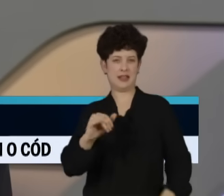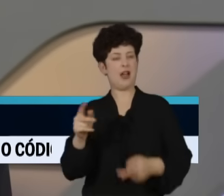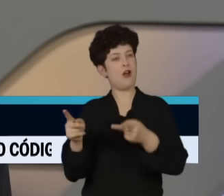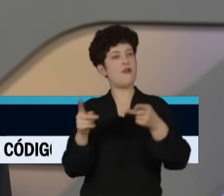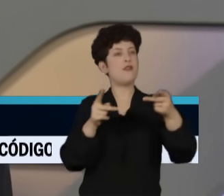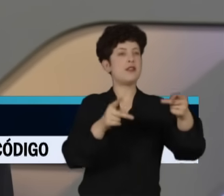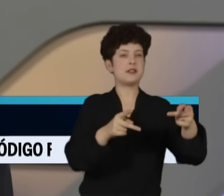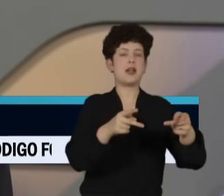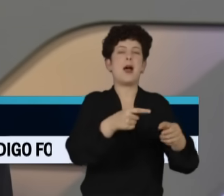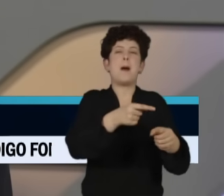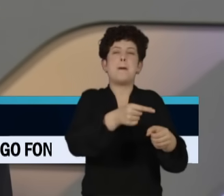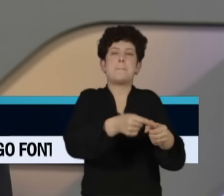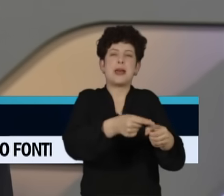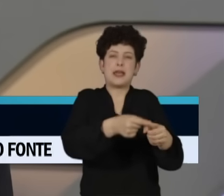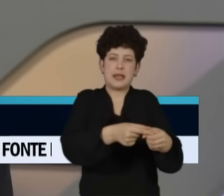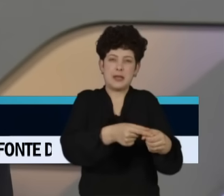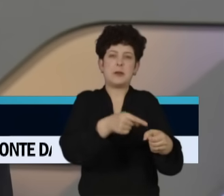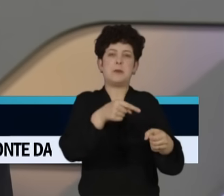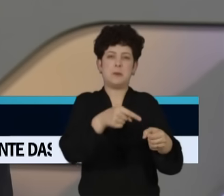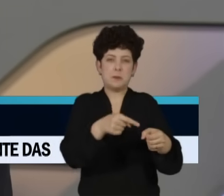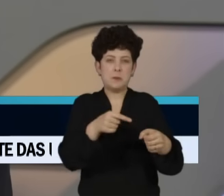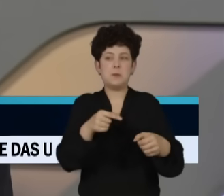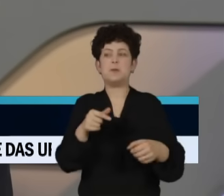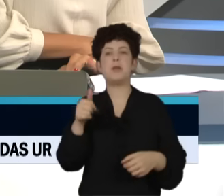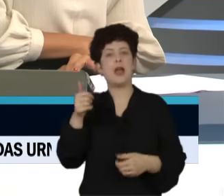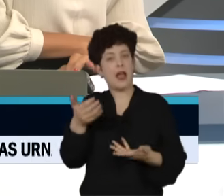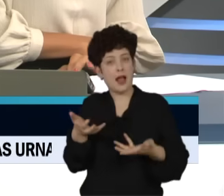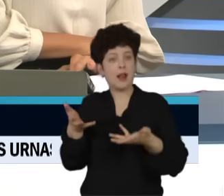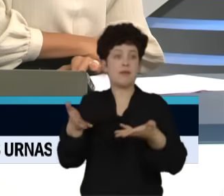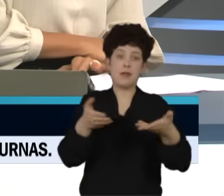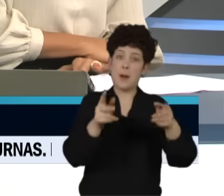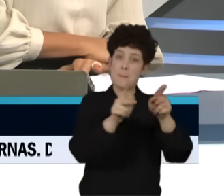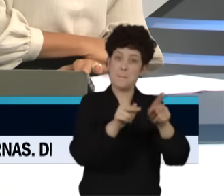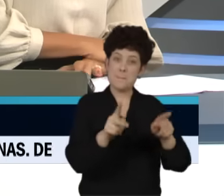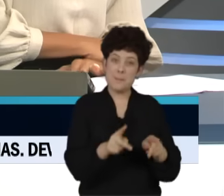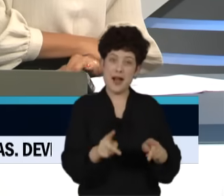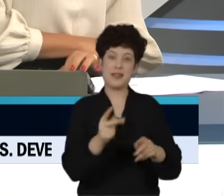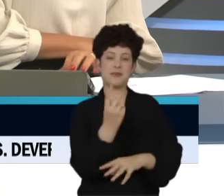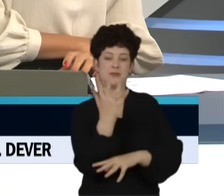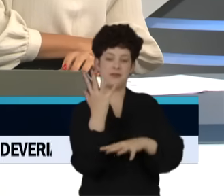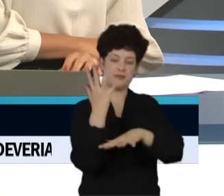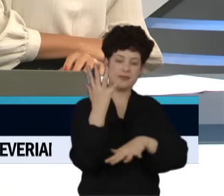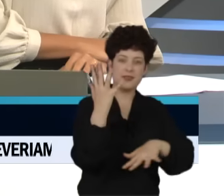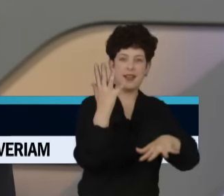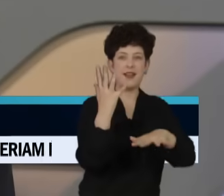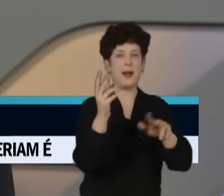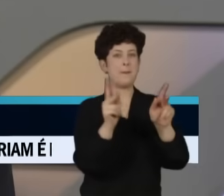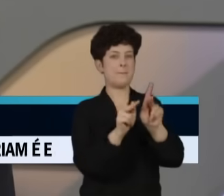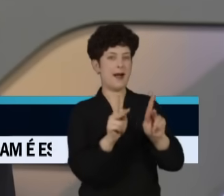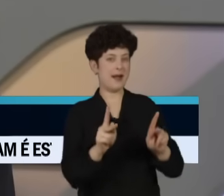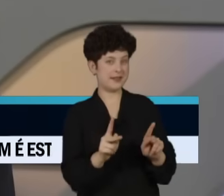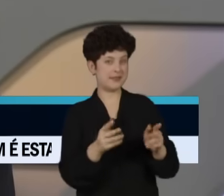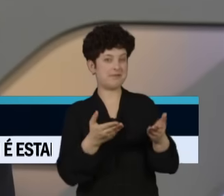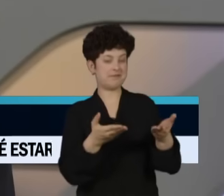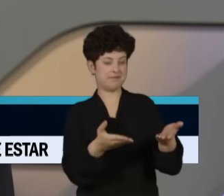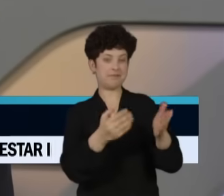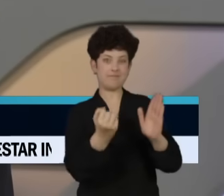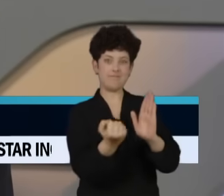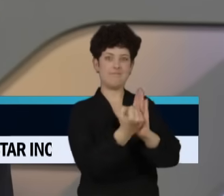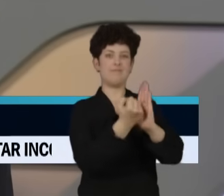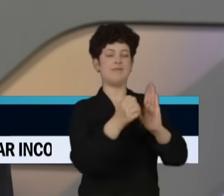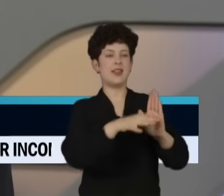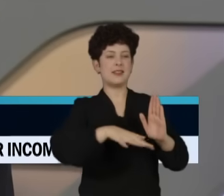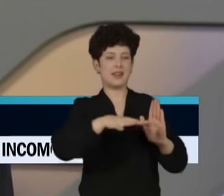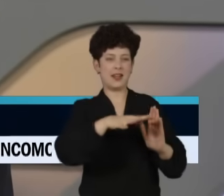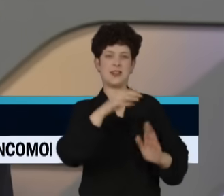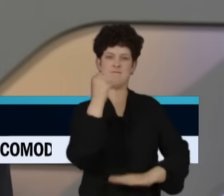visita a Pequim, ela fez questão de visitar a Praça da Paz Celestial, que é um ícone da